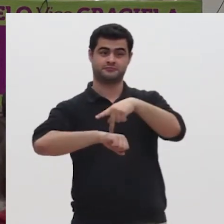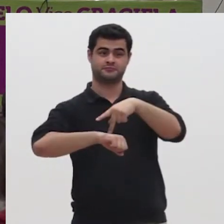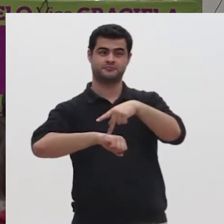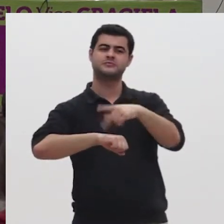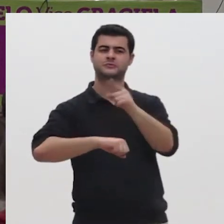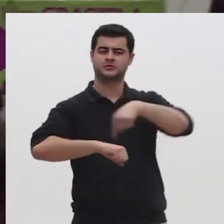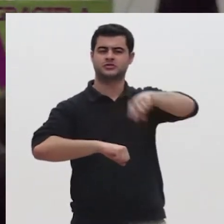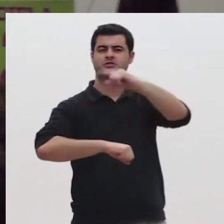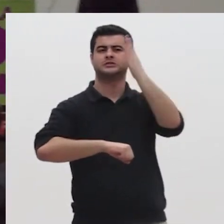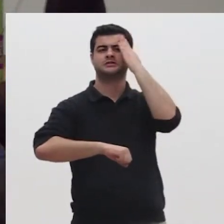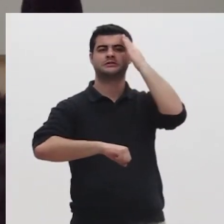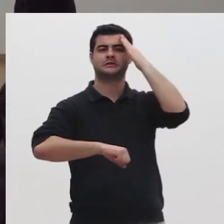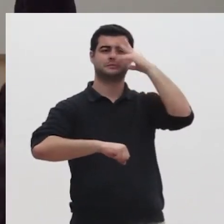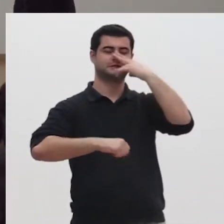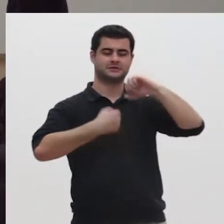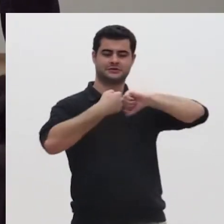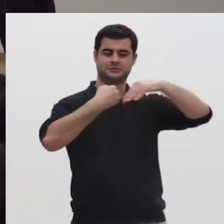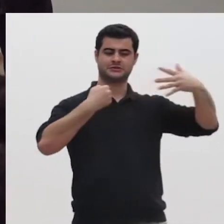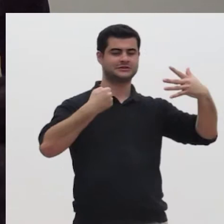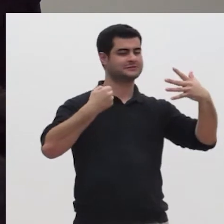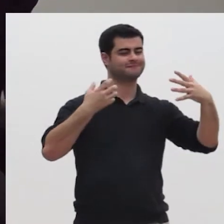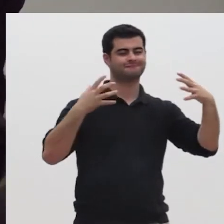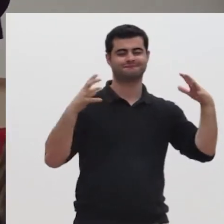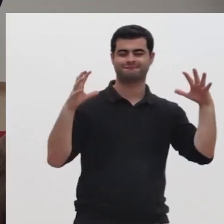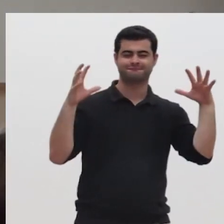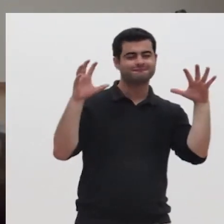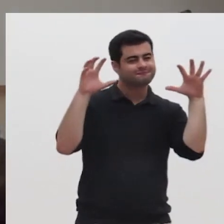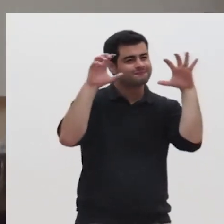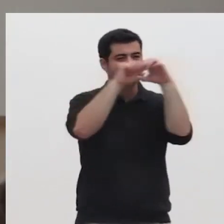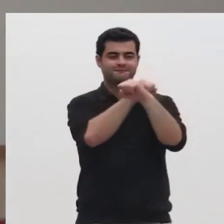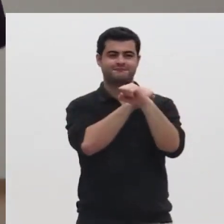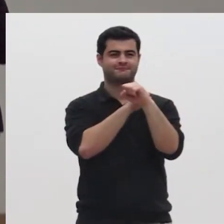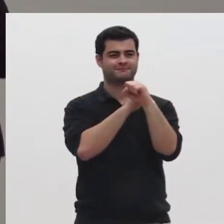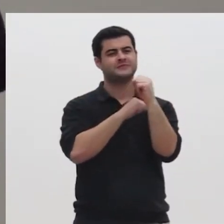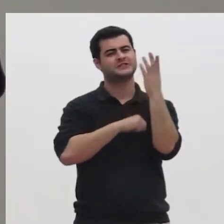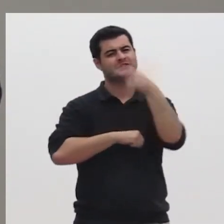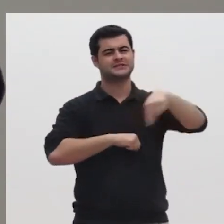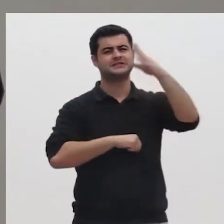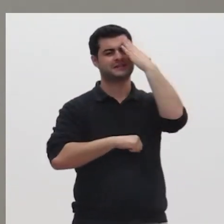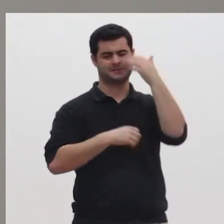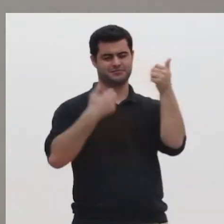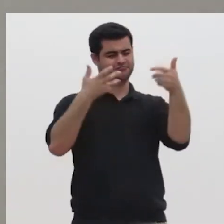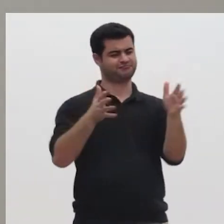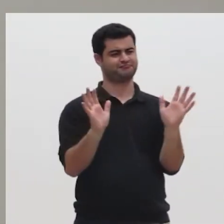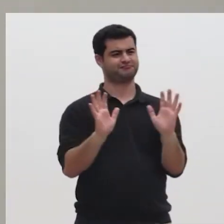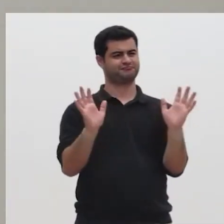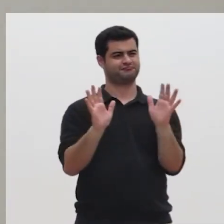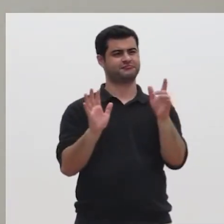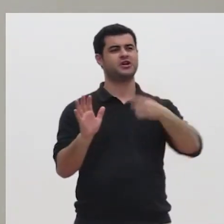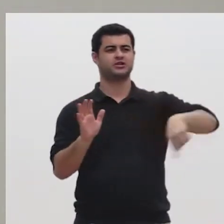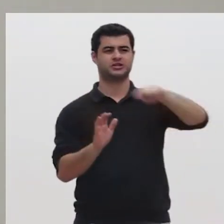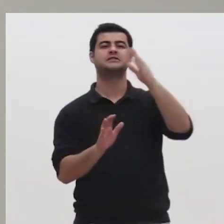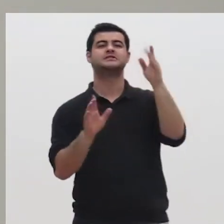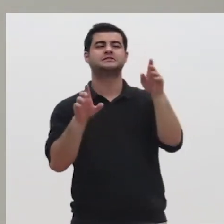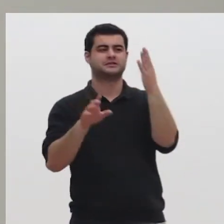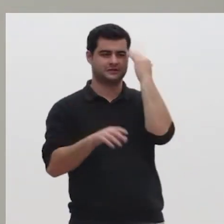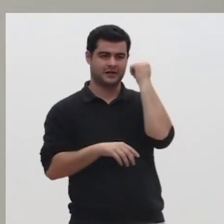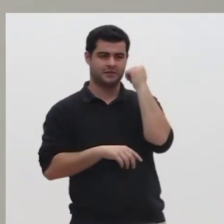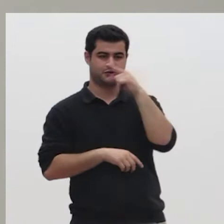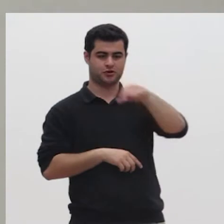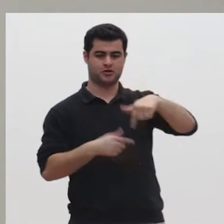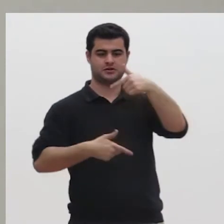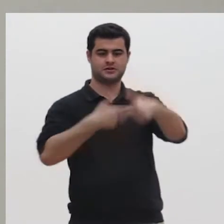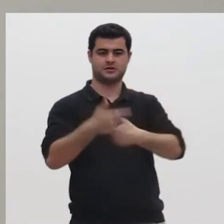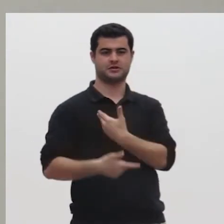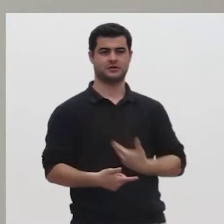absolutamente comprometida por várias questões que eu nem preciso dizer, né? E nós, servidores públicos federais, estamos